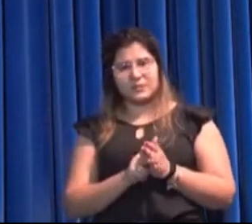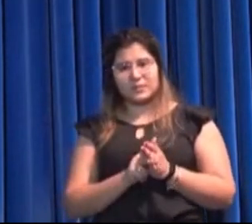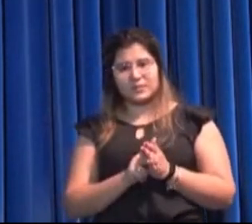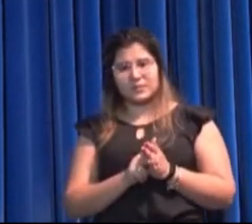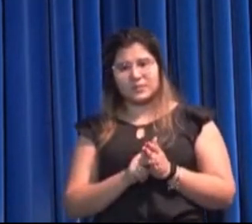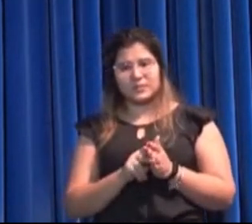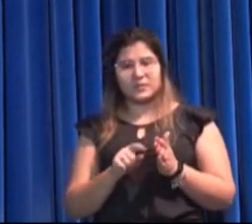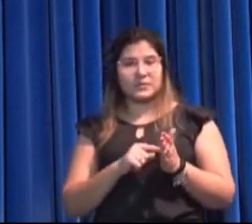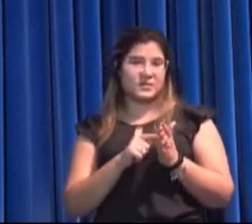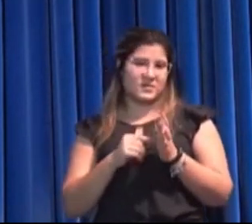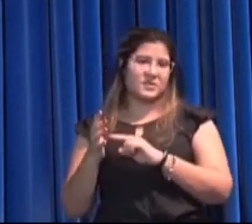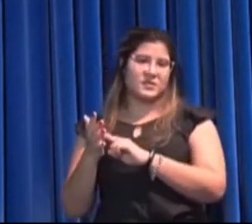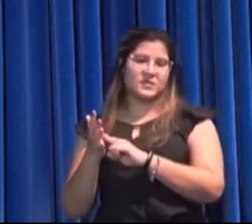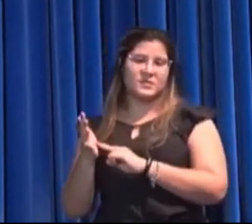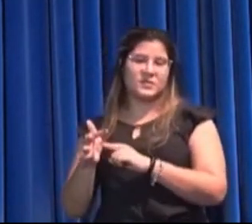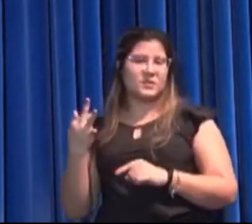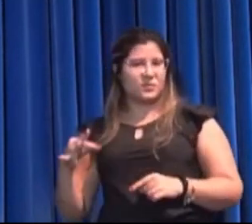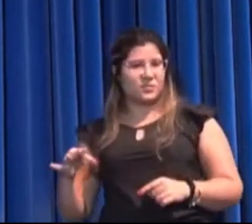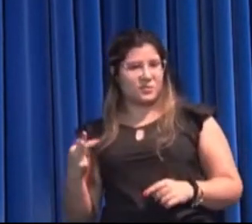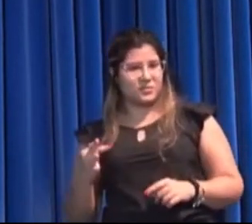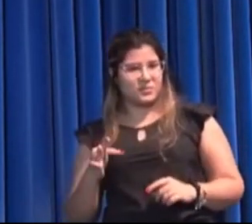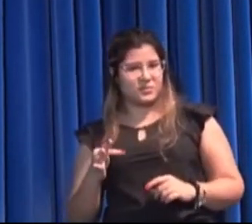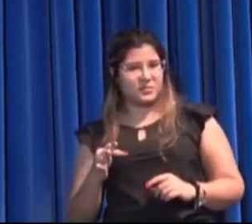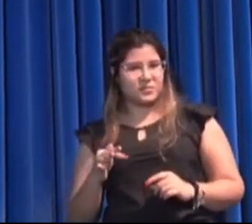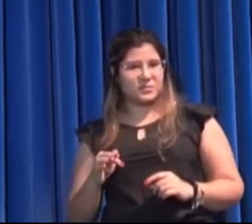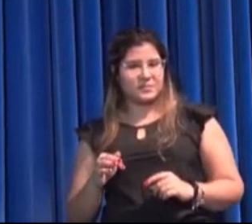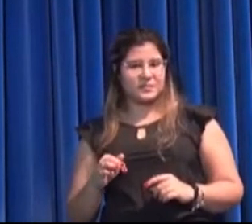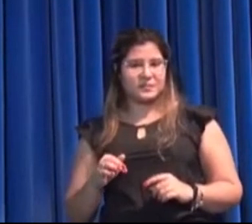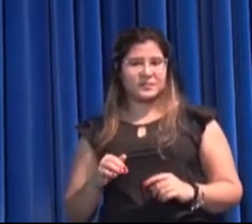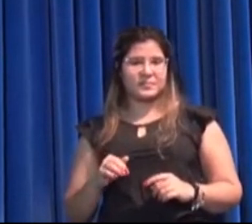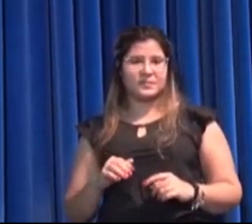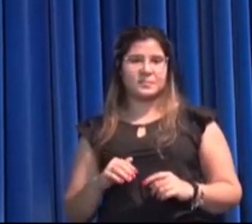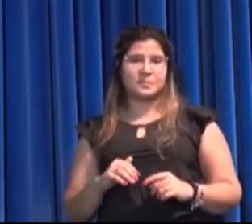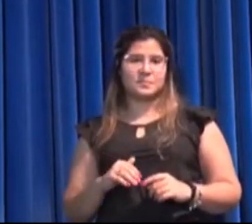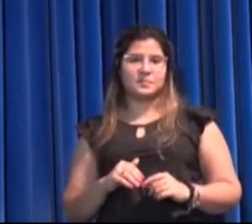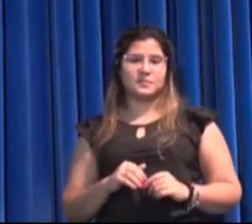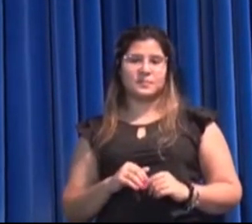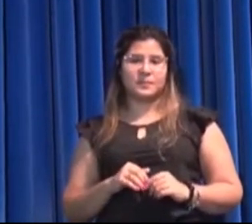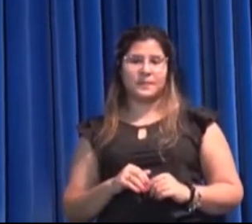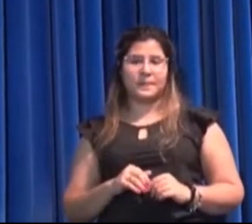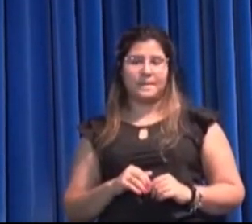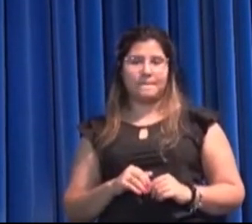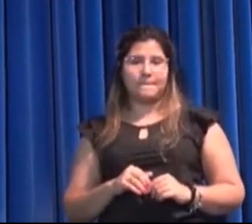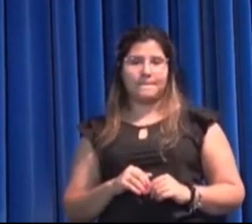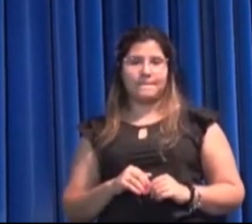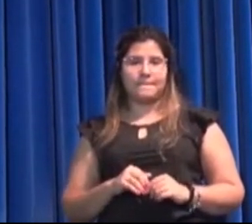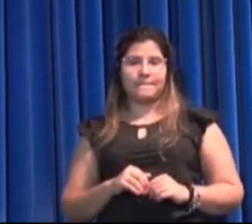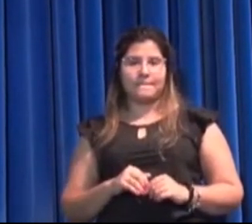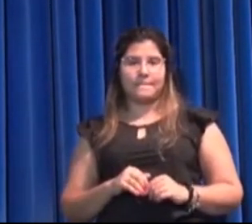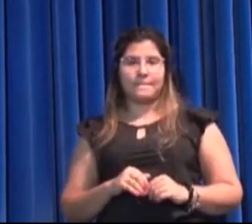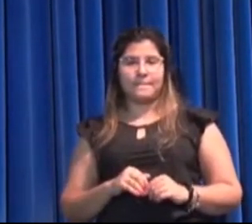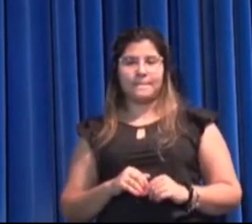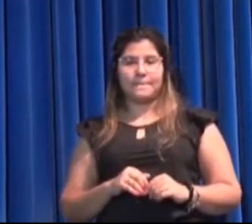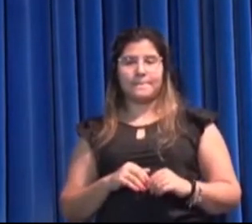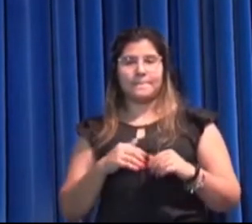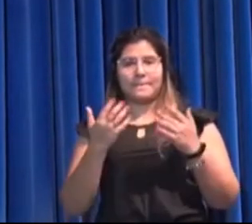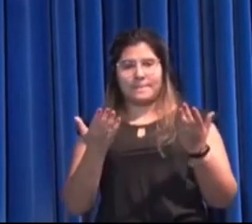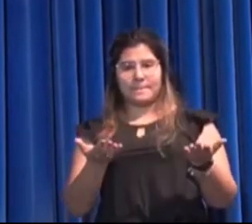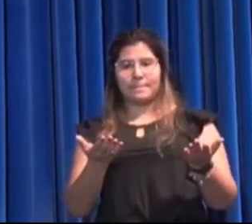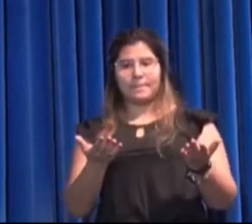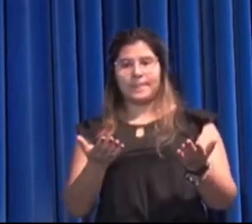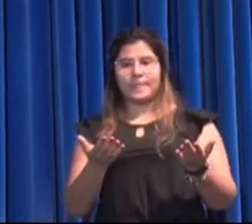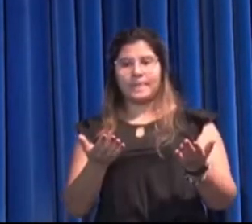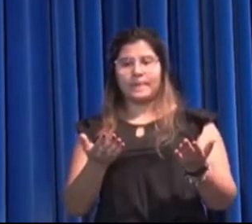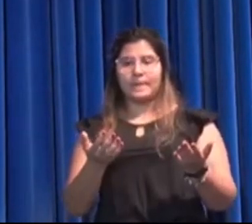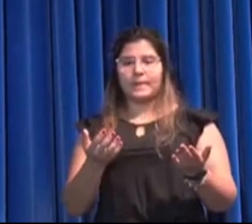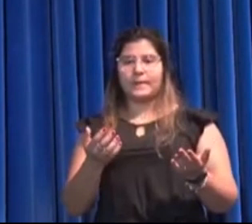e a sua dor, e estendendo as mãos para o rumo desta casa, ouve tu dos céus, lugar